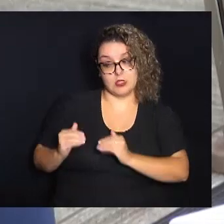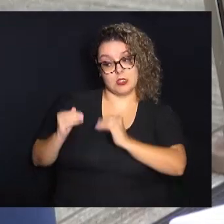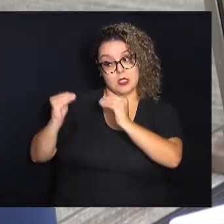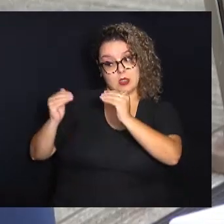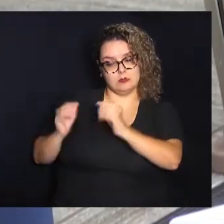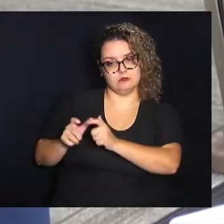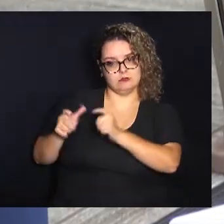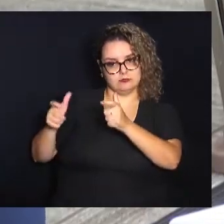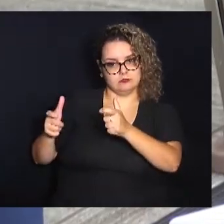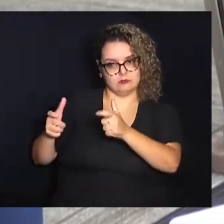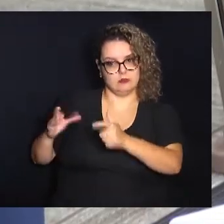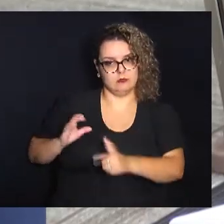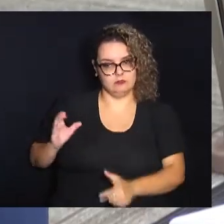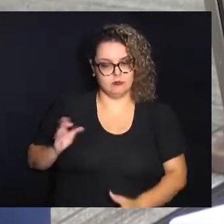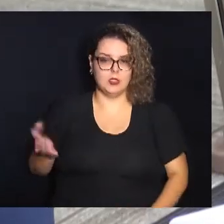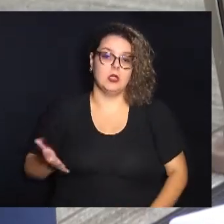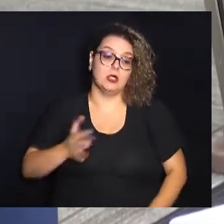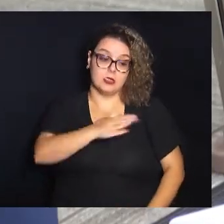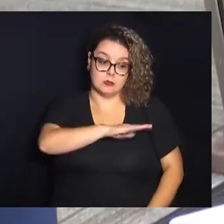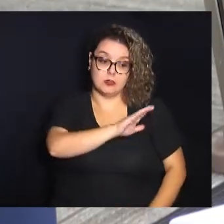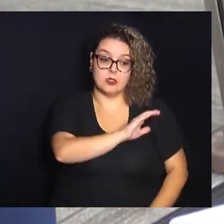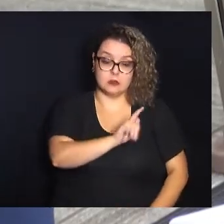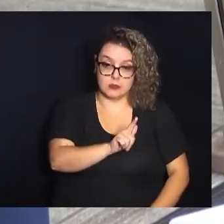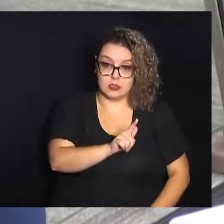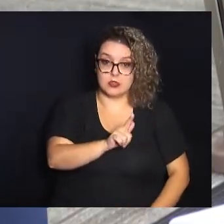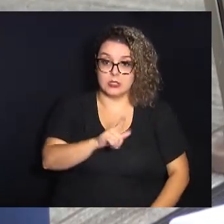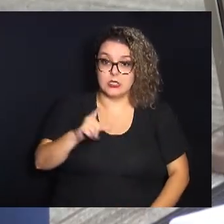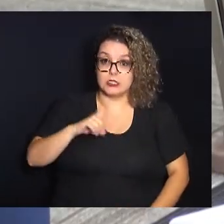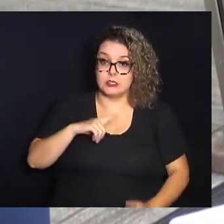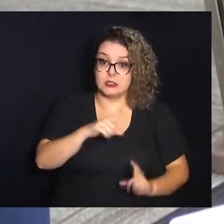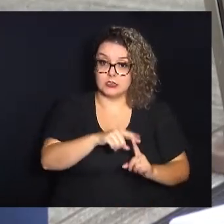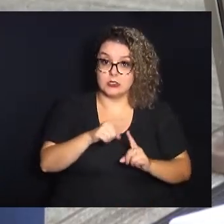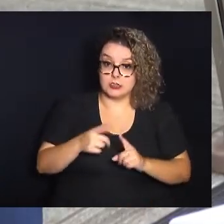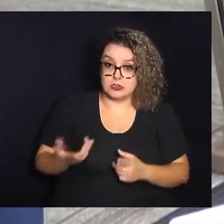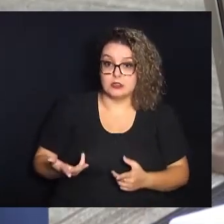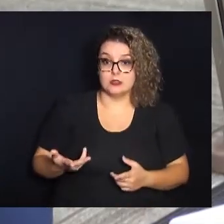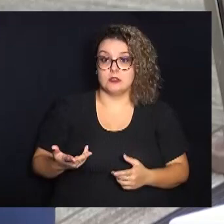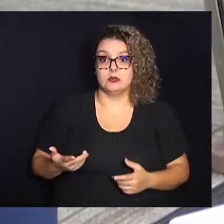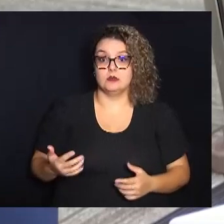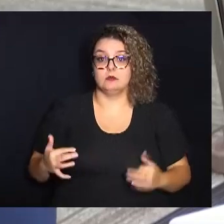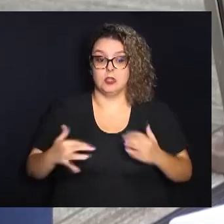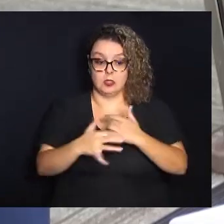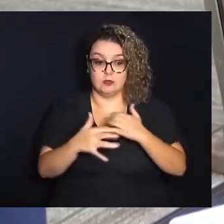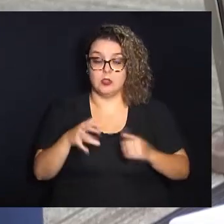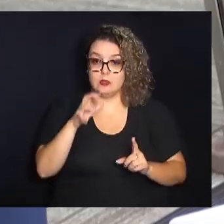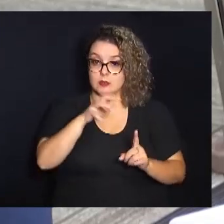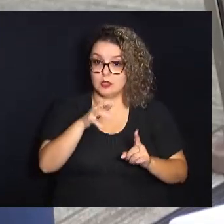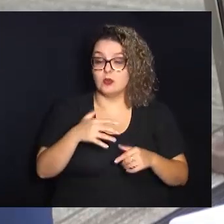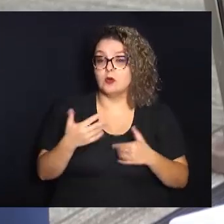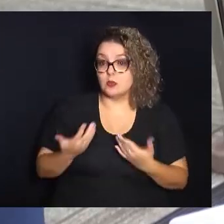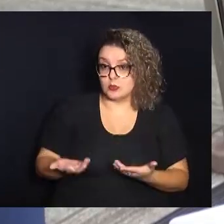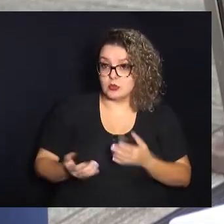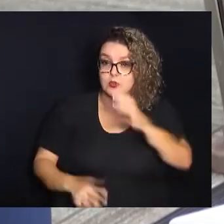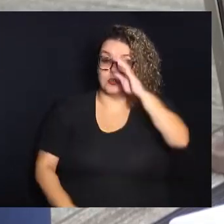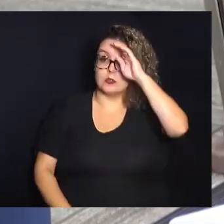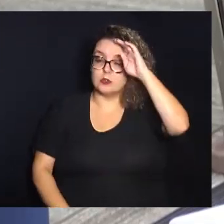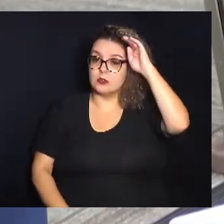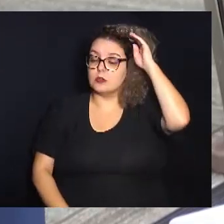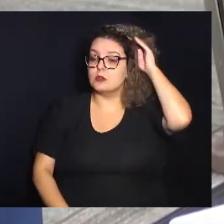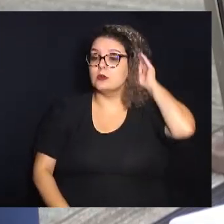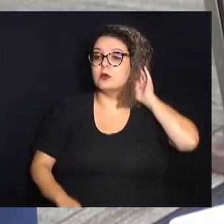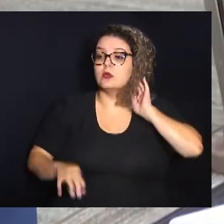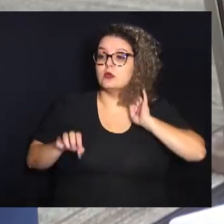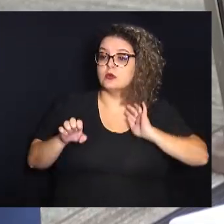e alto padrão, né? E lá na região do Campo Grande está tendo também esse tipo de intervenção urbanística, ou